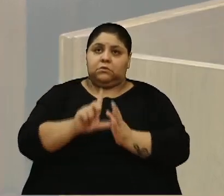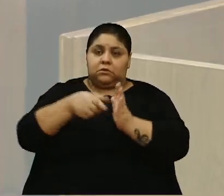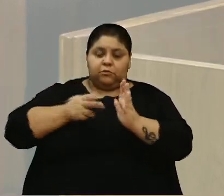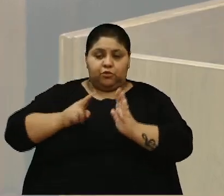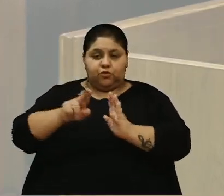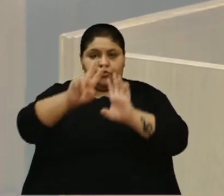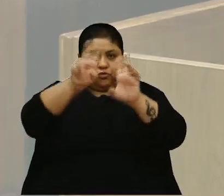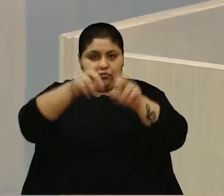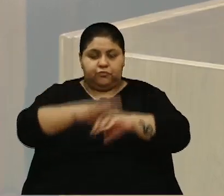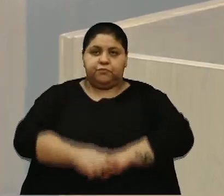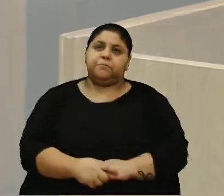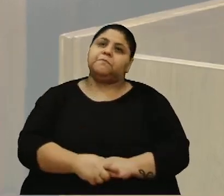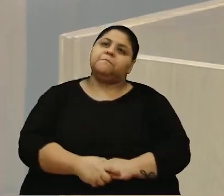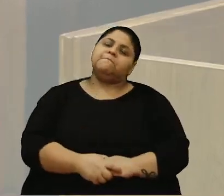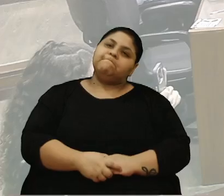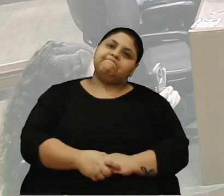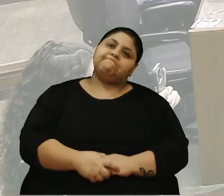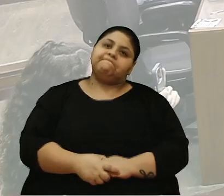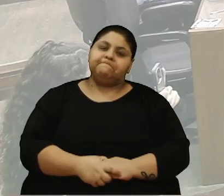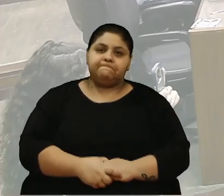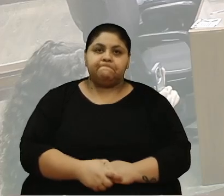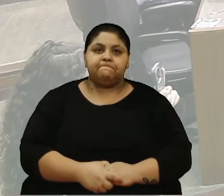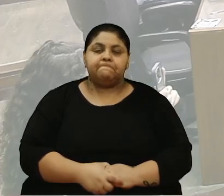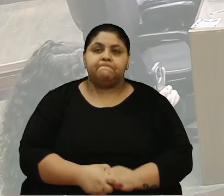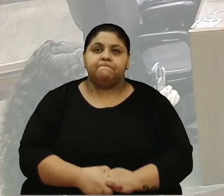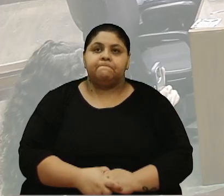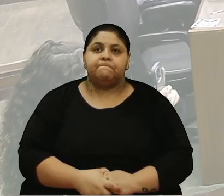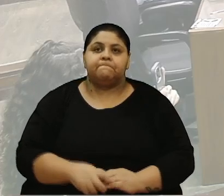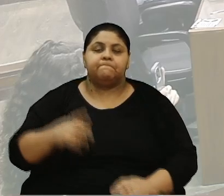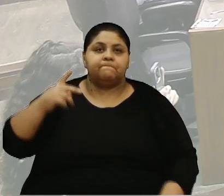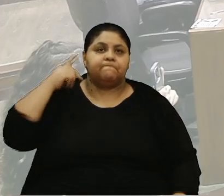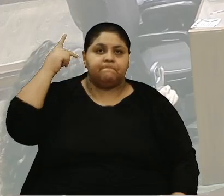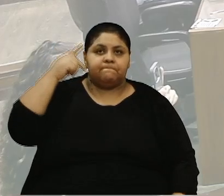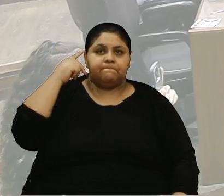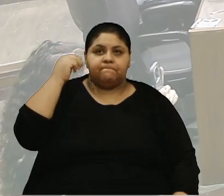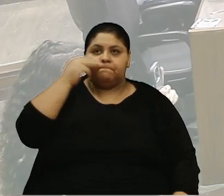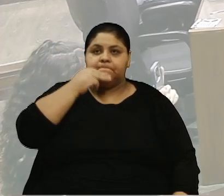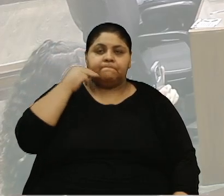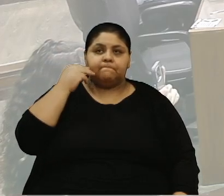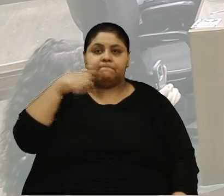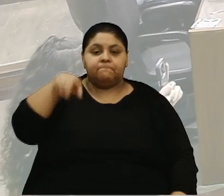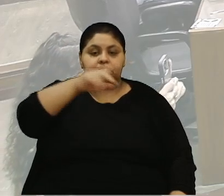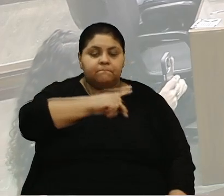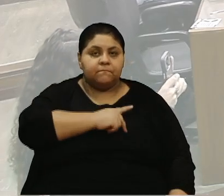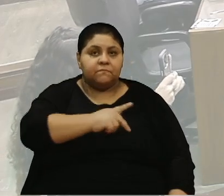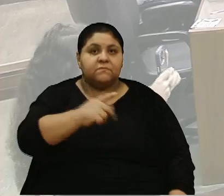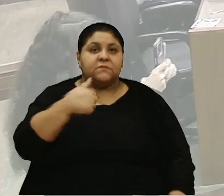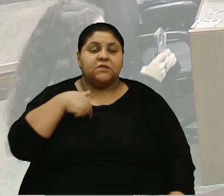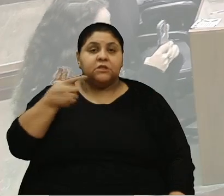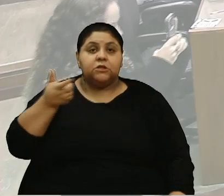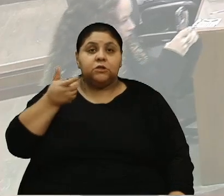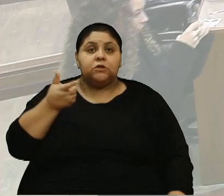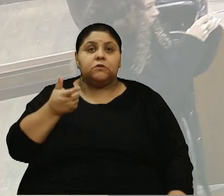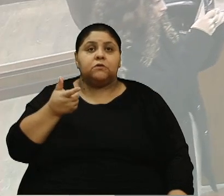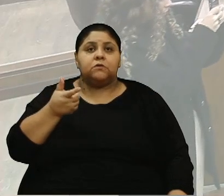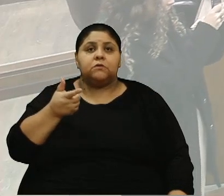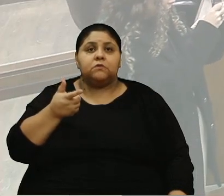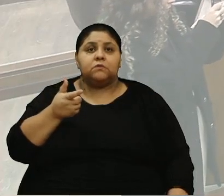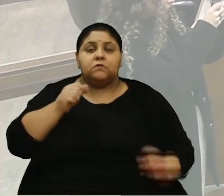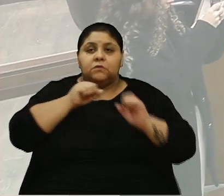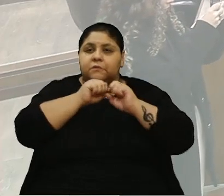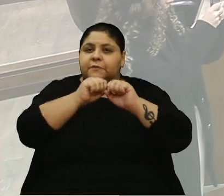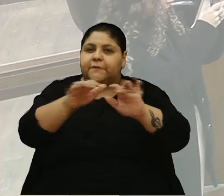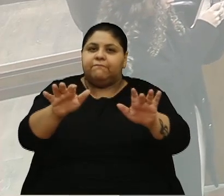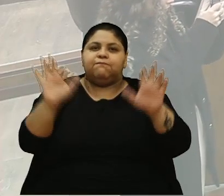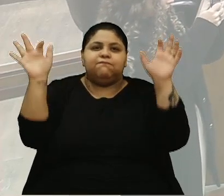temas. Por favor, professor Zanquim, sua parte. Vereadora Marisol, nossa presidente, eu quero compartilhar esse momento de